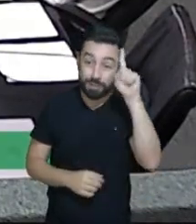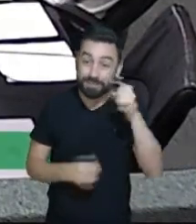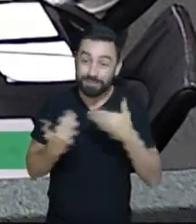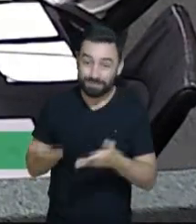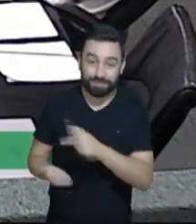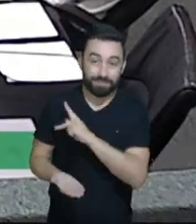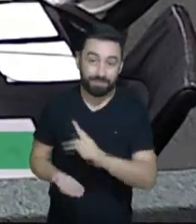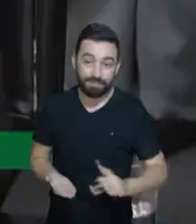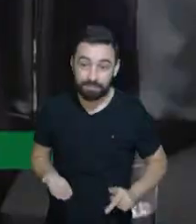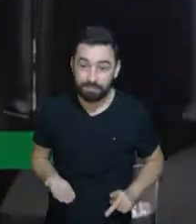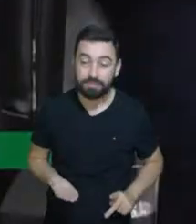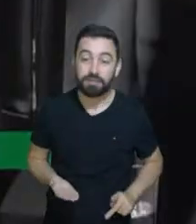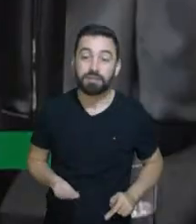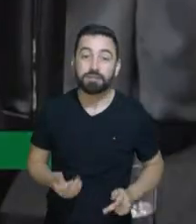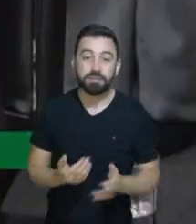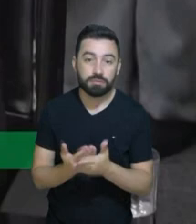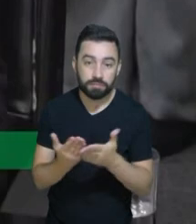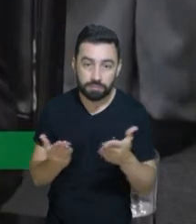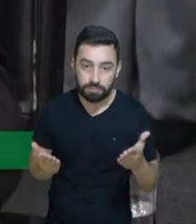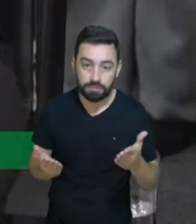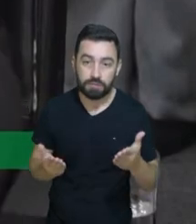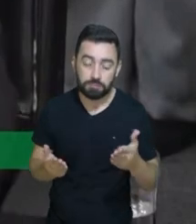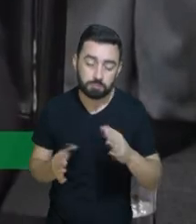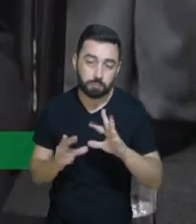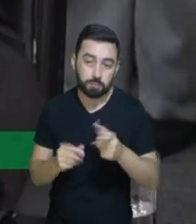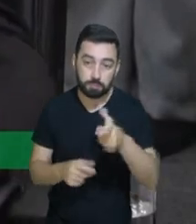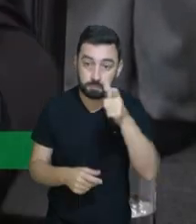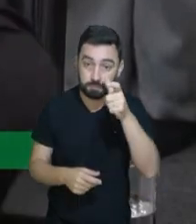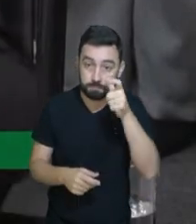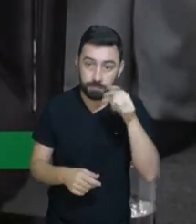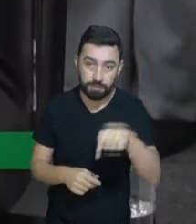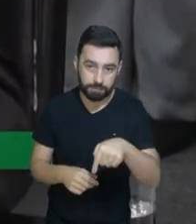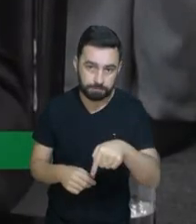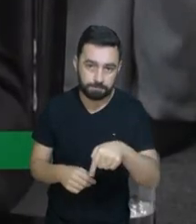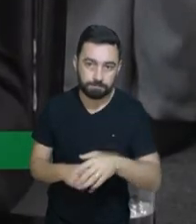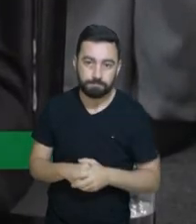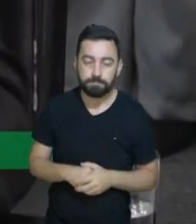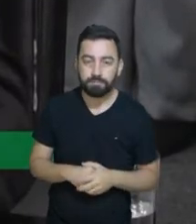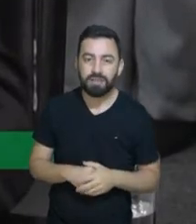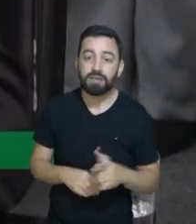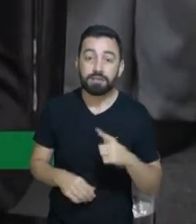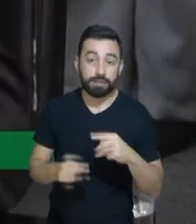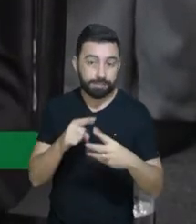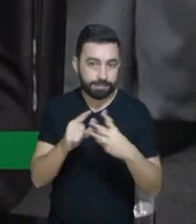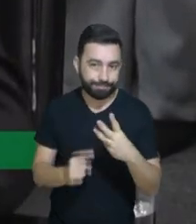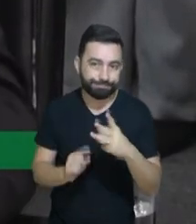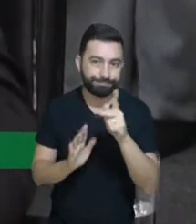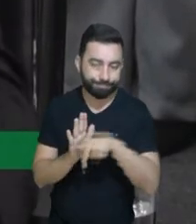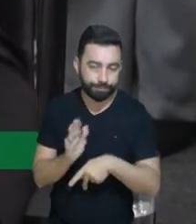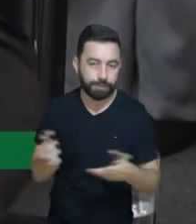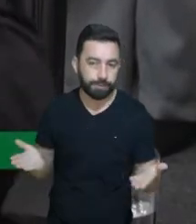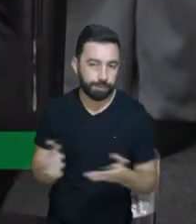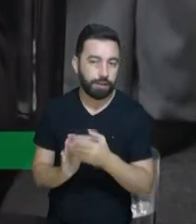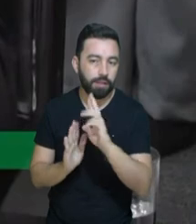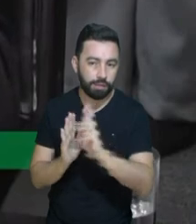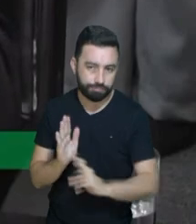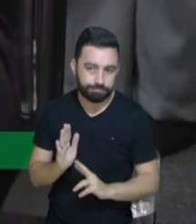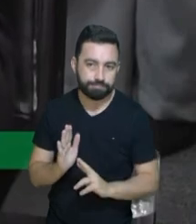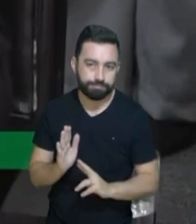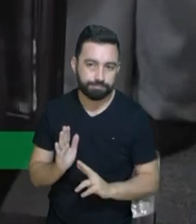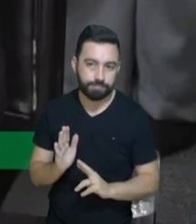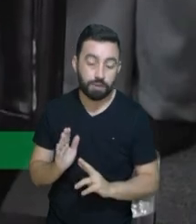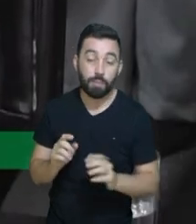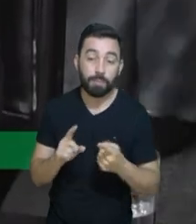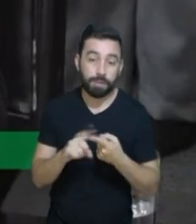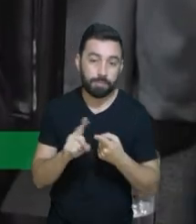todos os colegas deputados que estão aqui as pessoas que nos acompanham eu tenho hoje três projetos para relatar e o primeiro